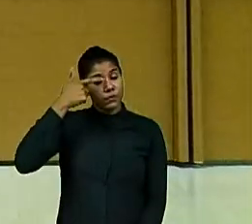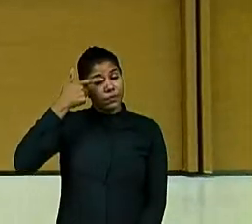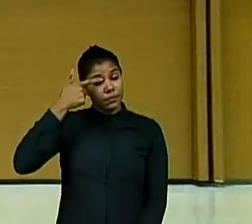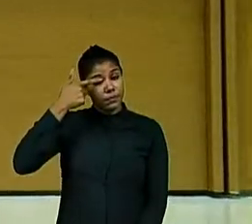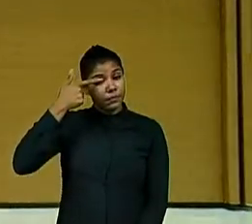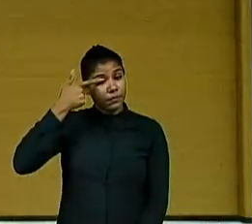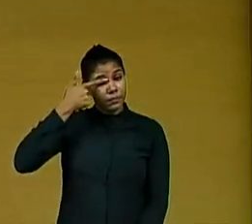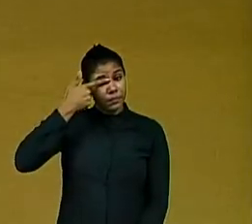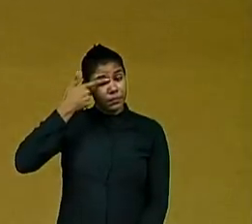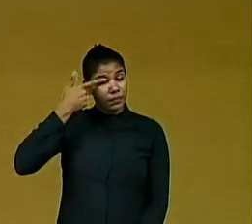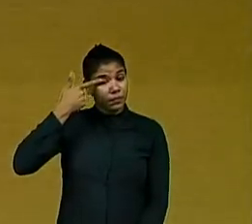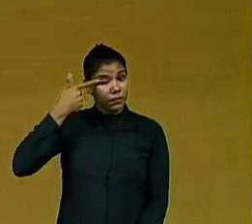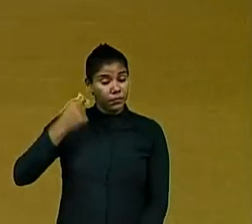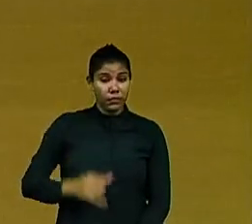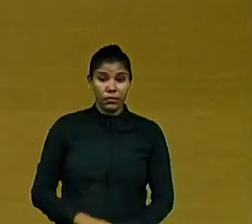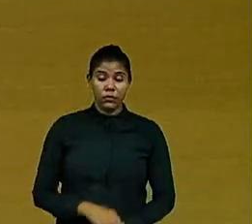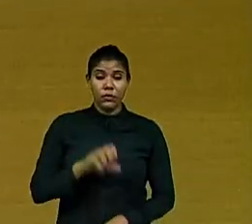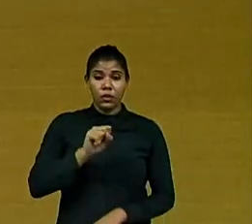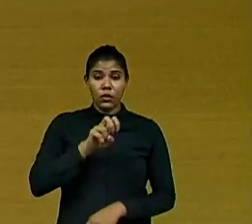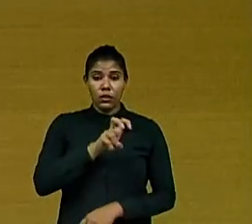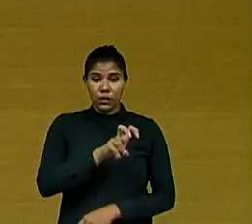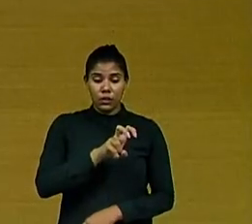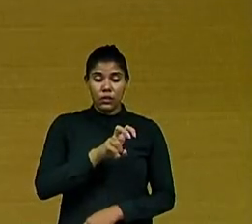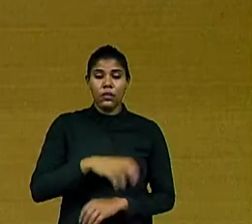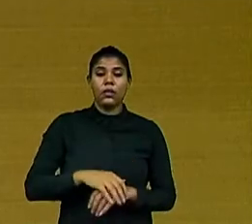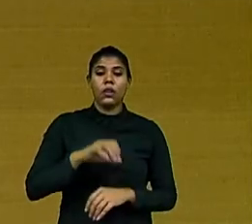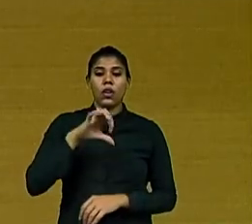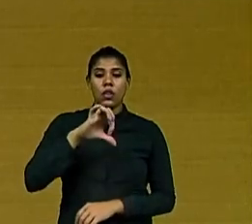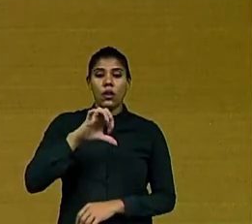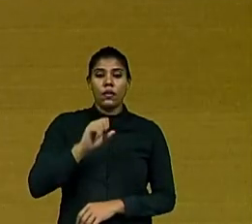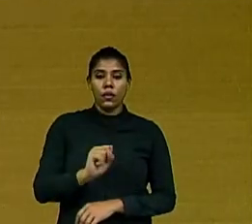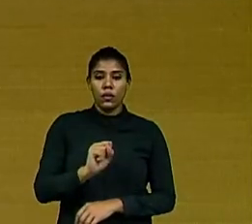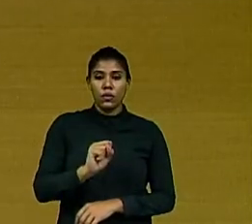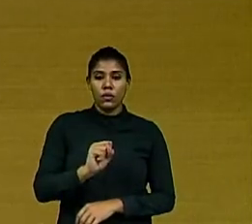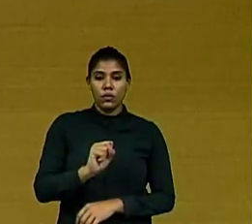98125-7919 85 é o DDD